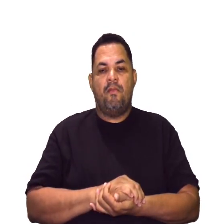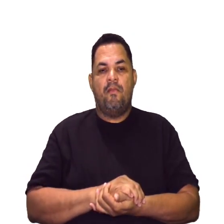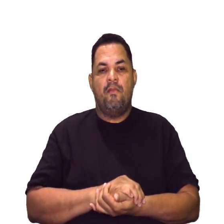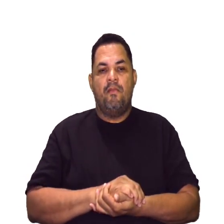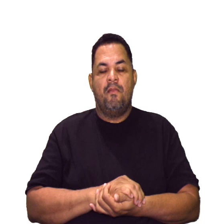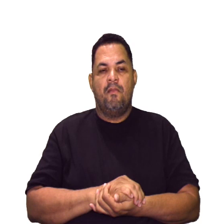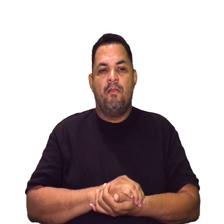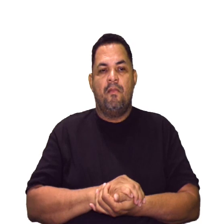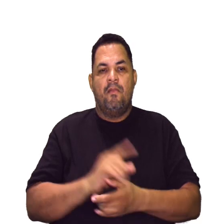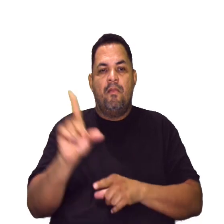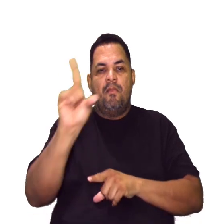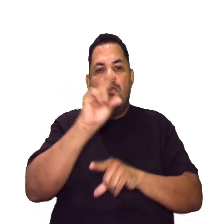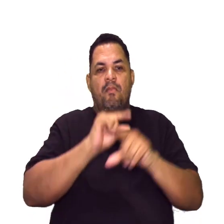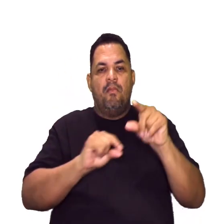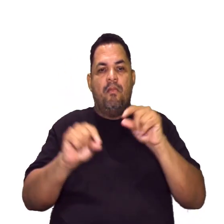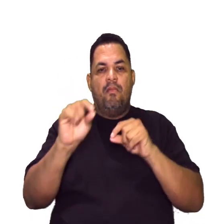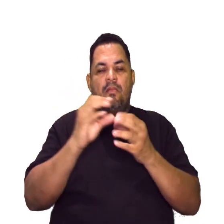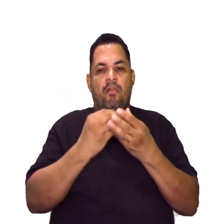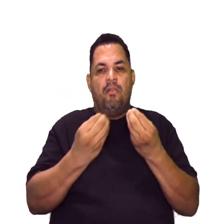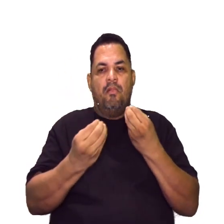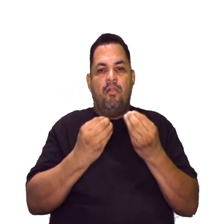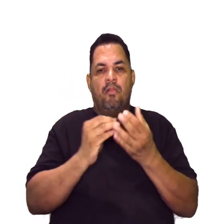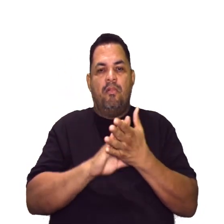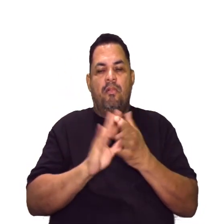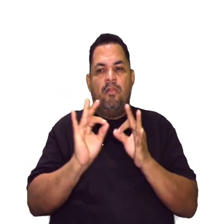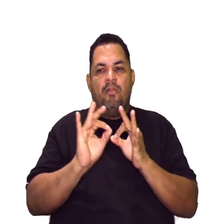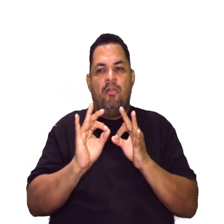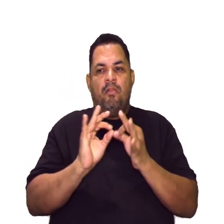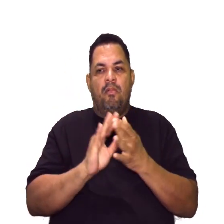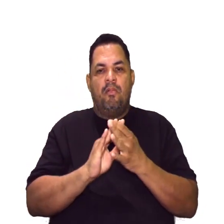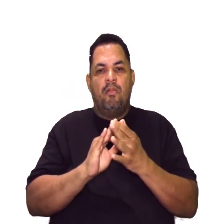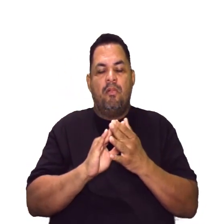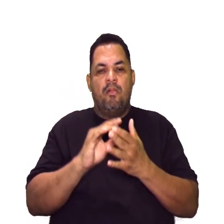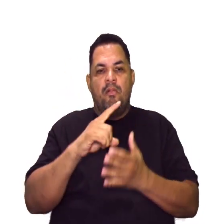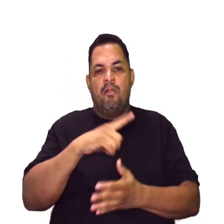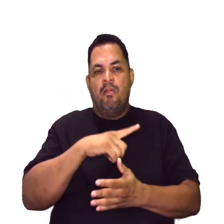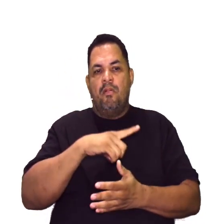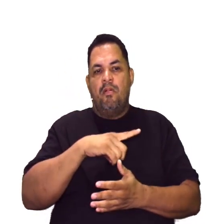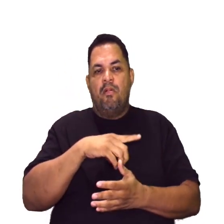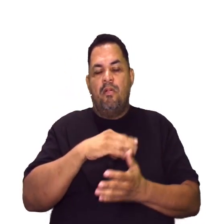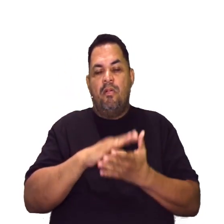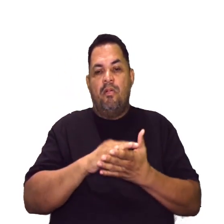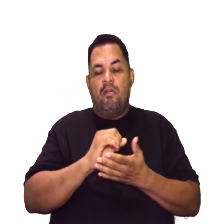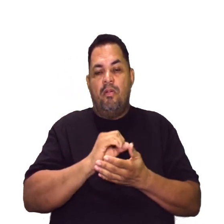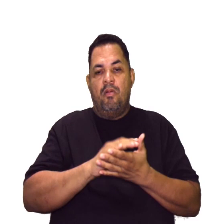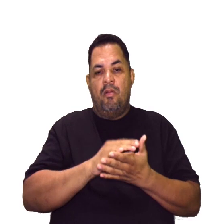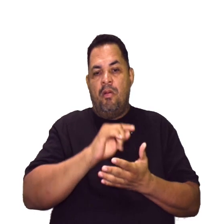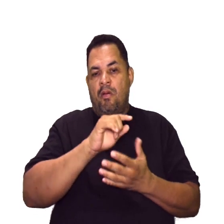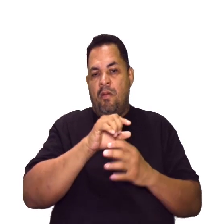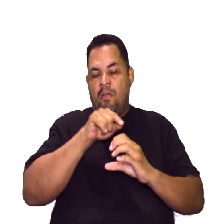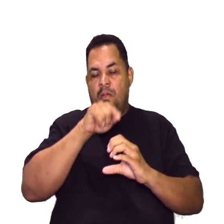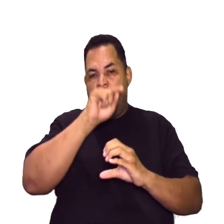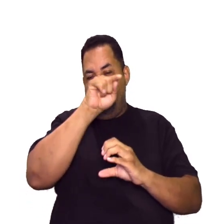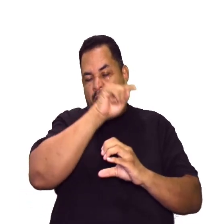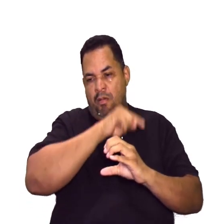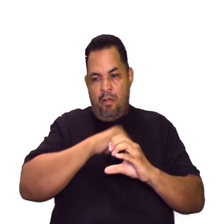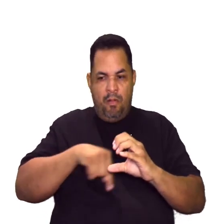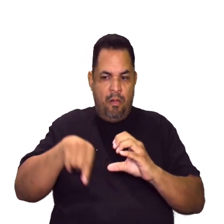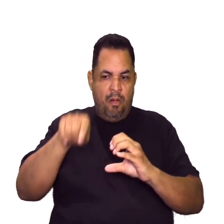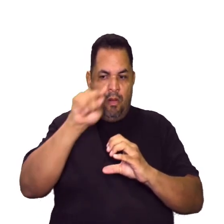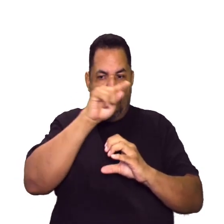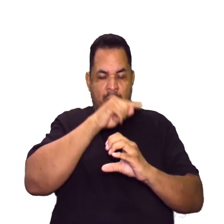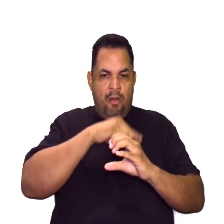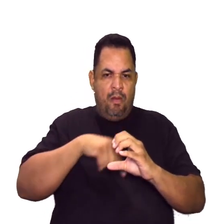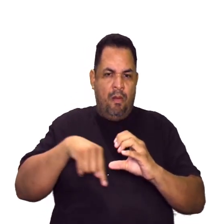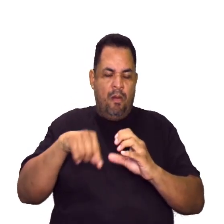Segundo, escolha a disposição eletrônica que distribui esse par de elétrons, assegurando a